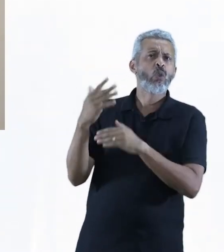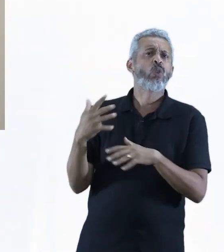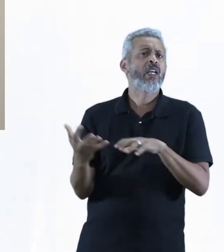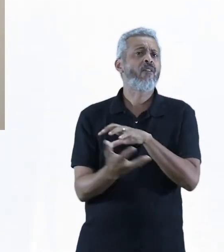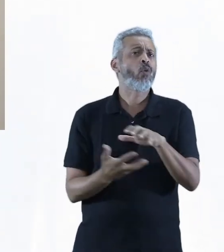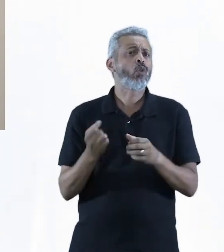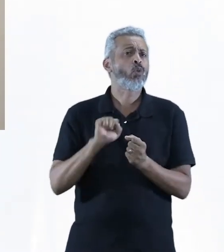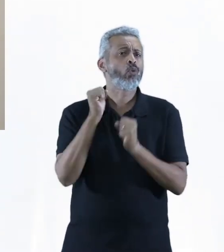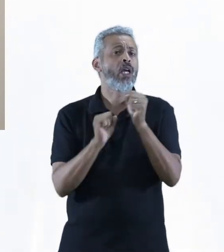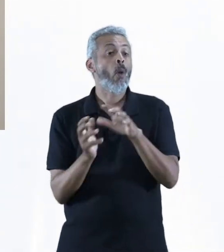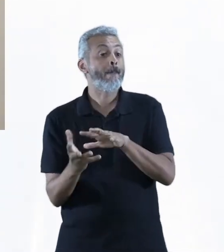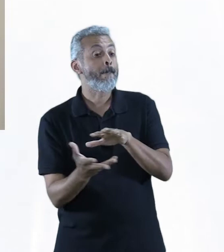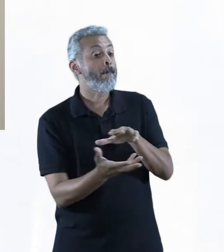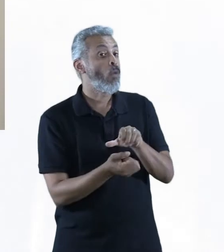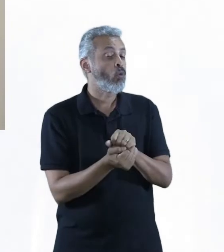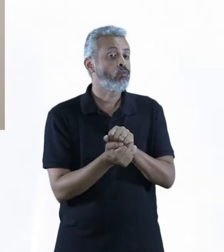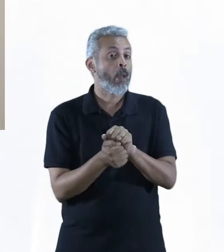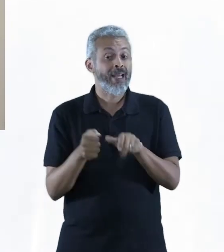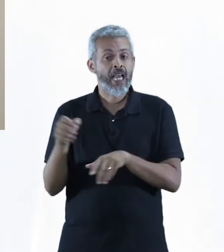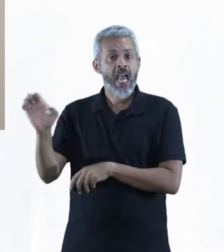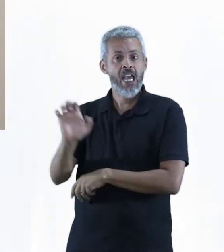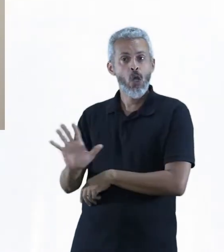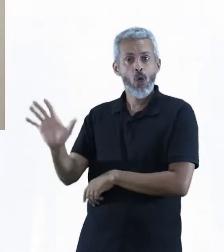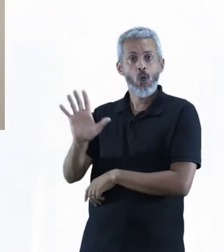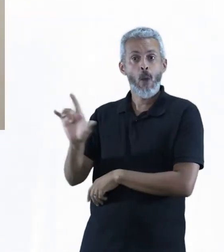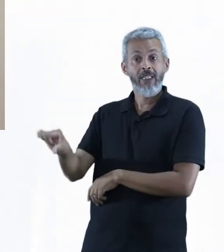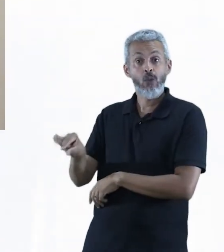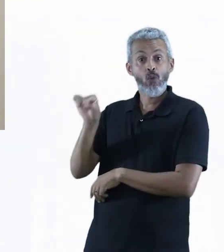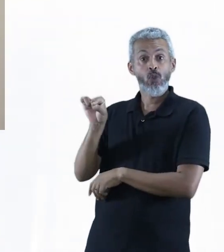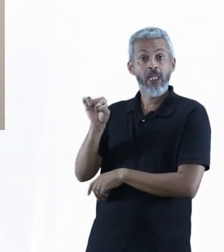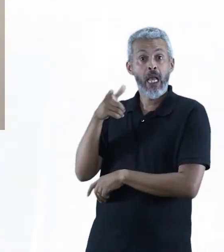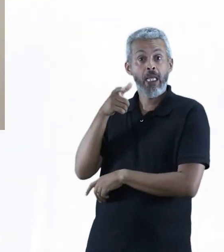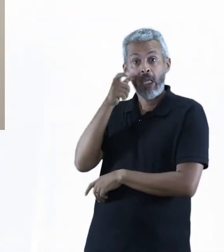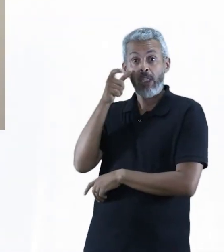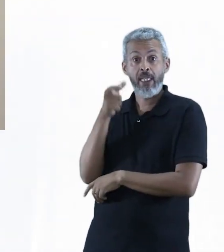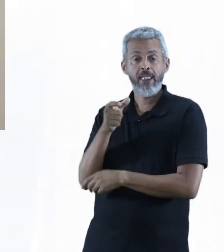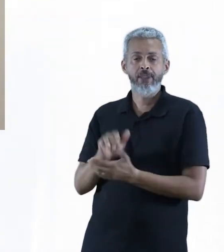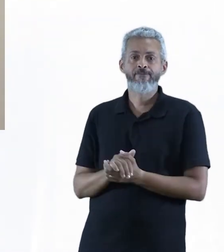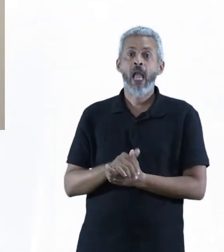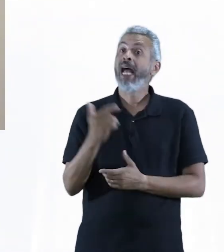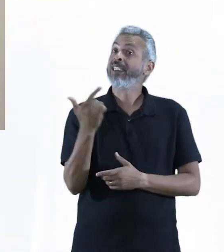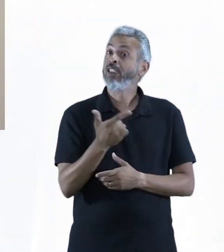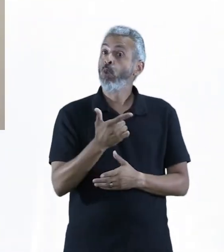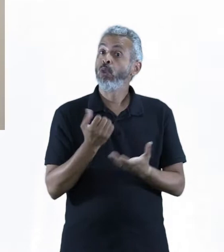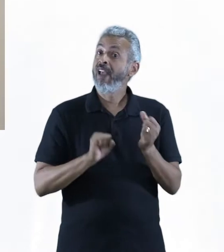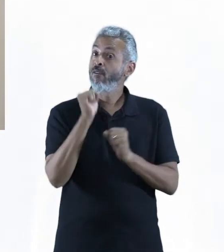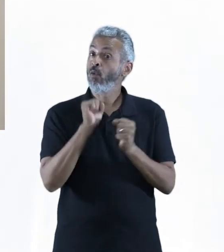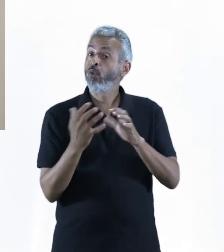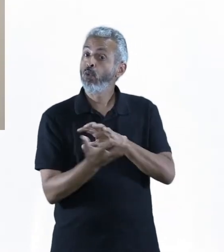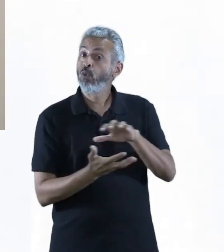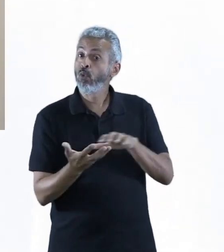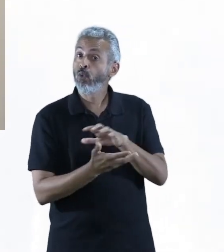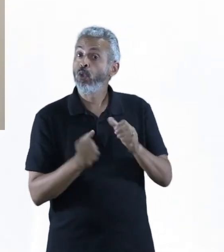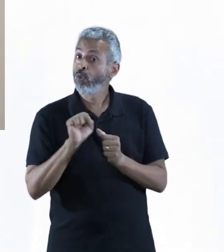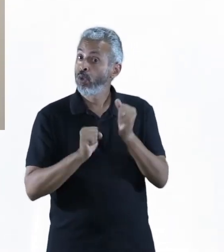das revoluções industriais no mundo. Mas a Europa tem um destaque bem interessante. Por quê? A segunda revolução industrial,